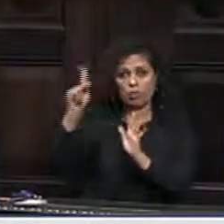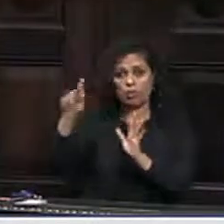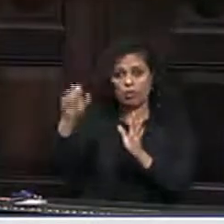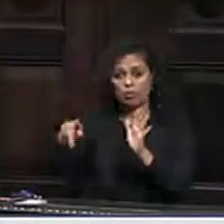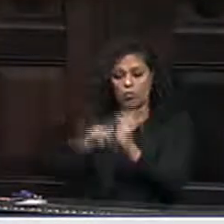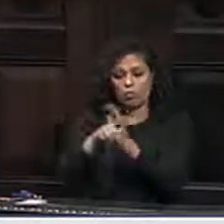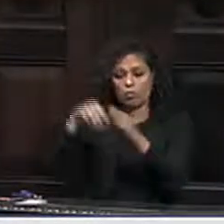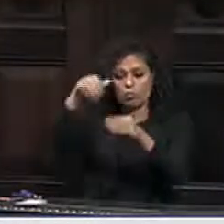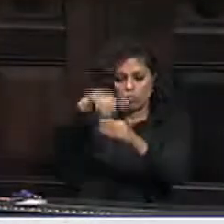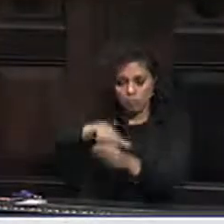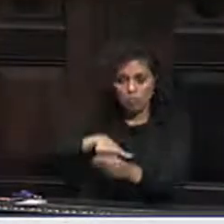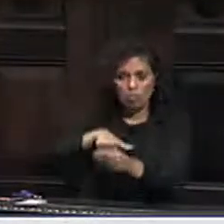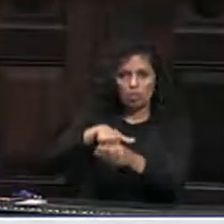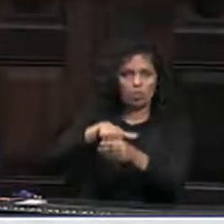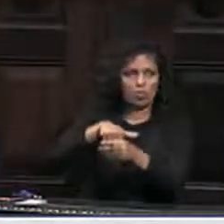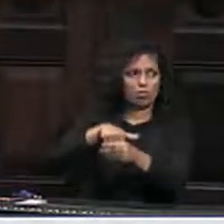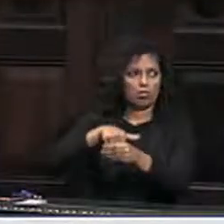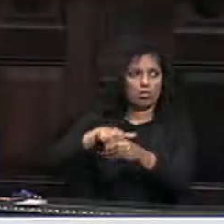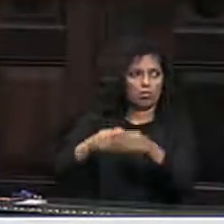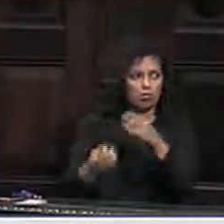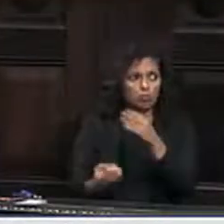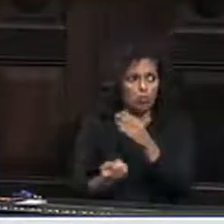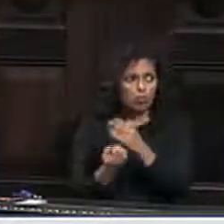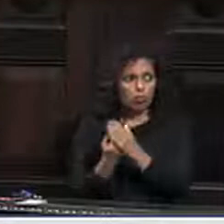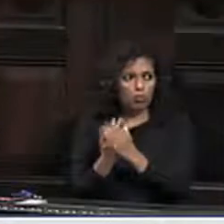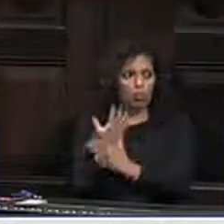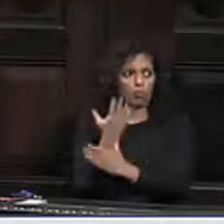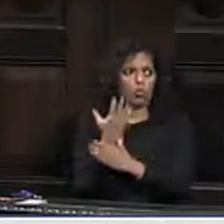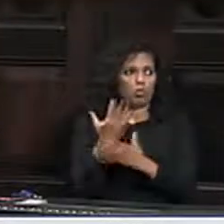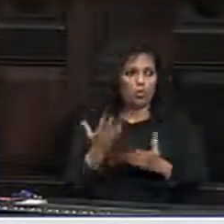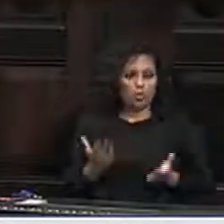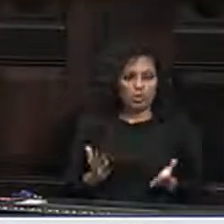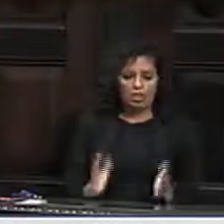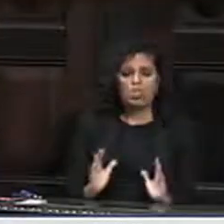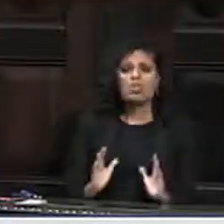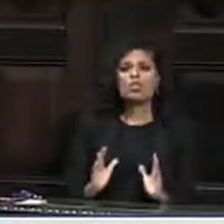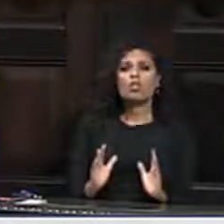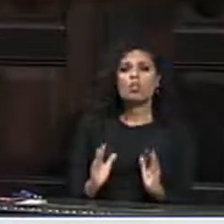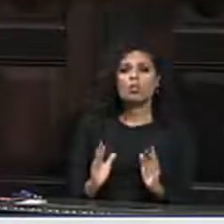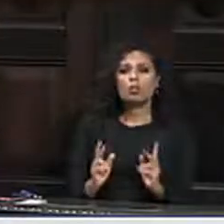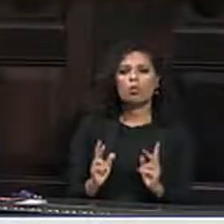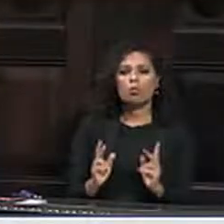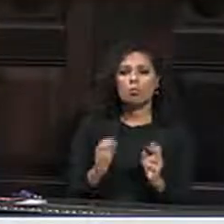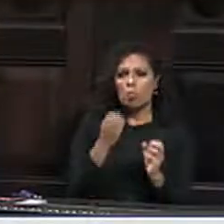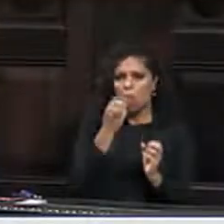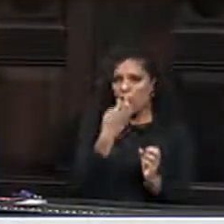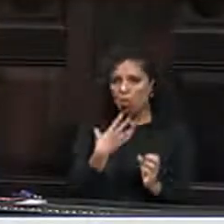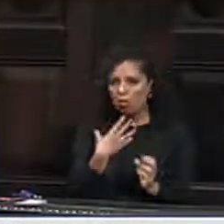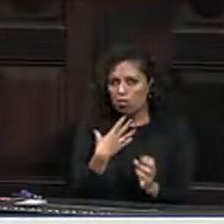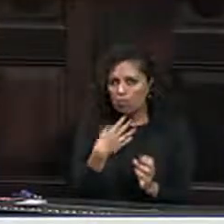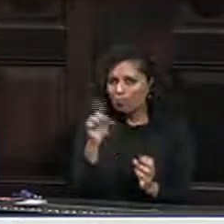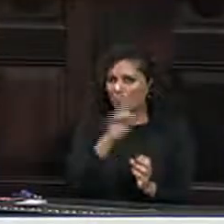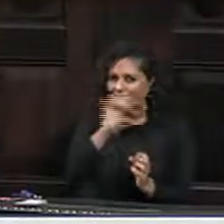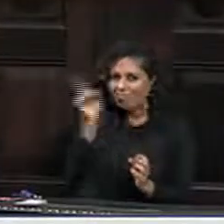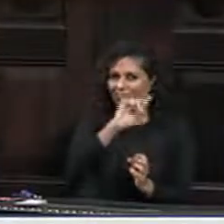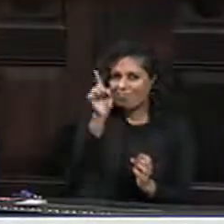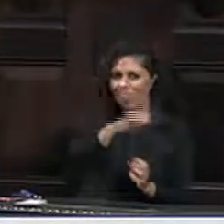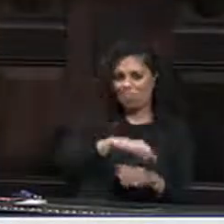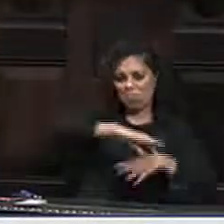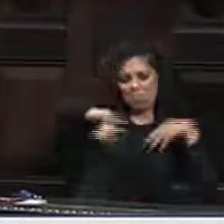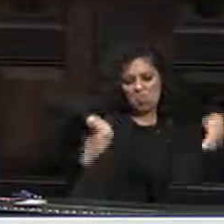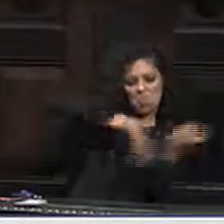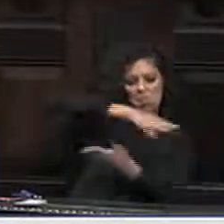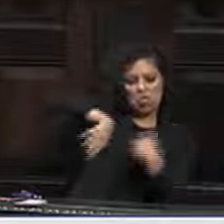que nasceu para não dar certo e